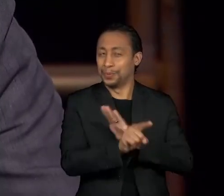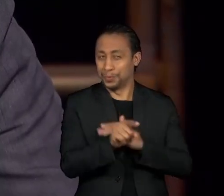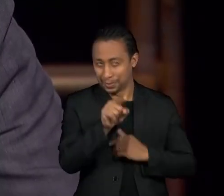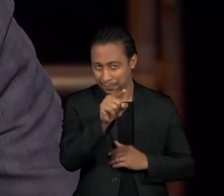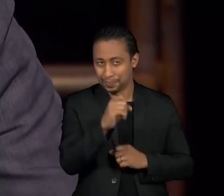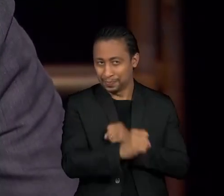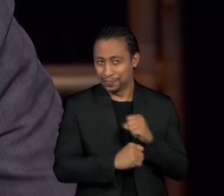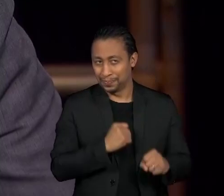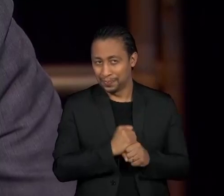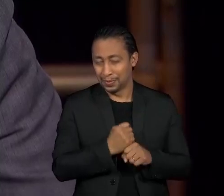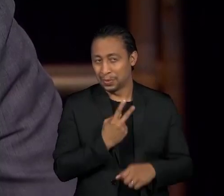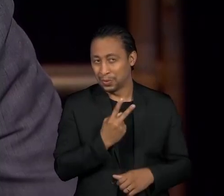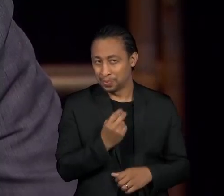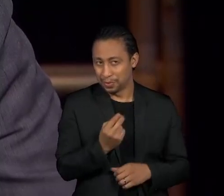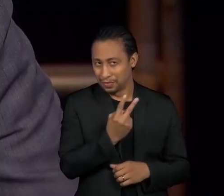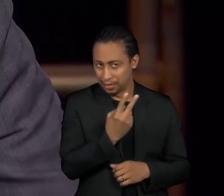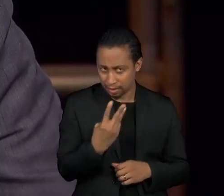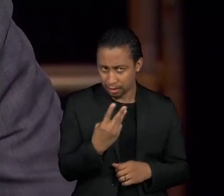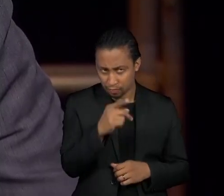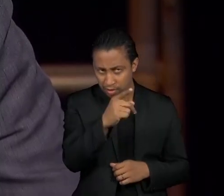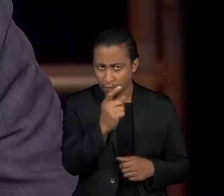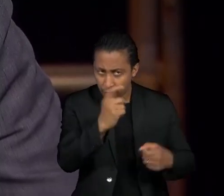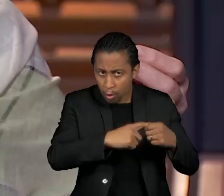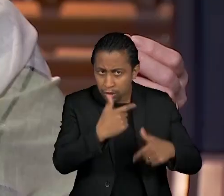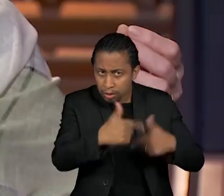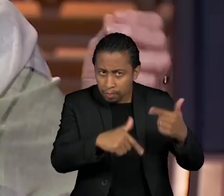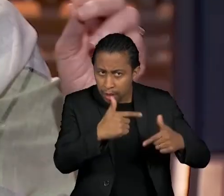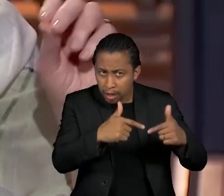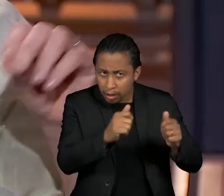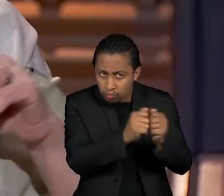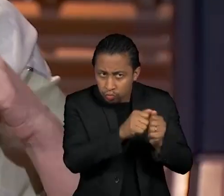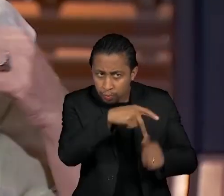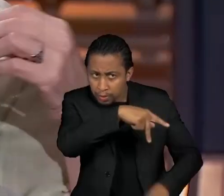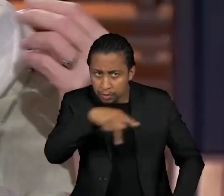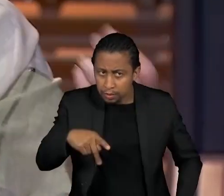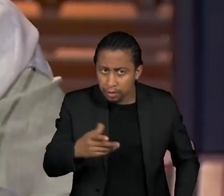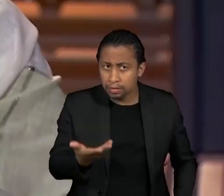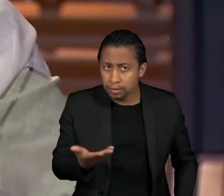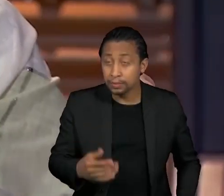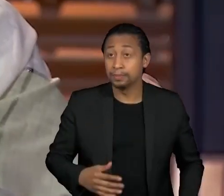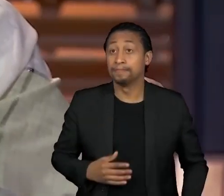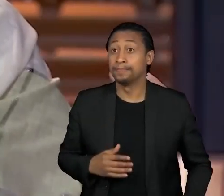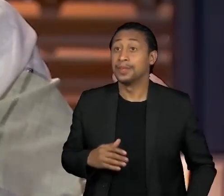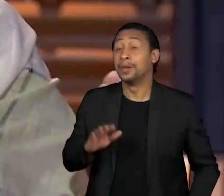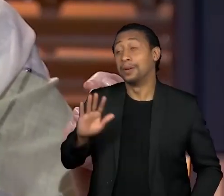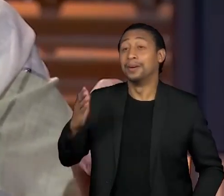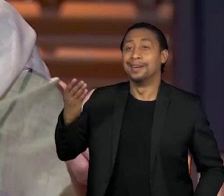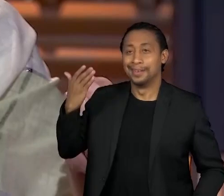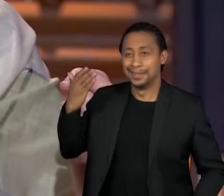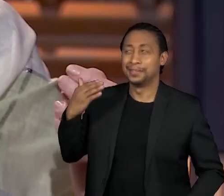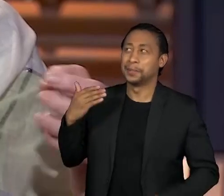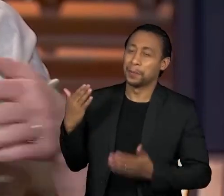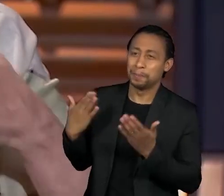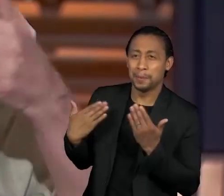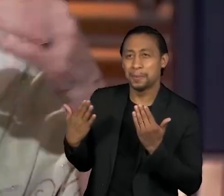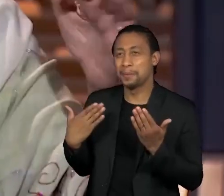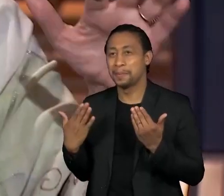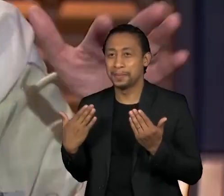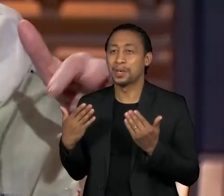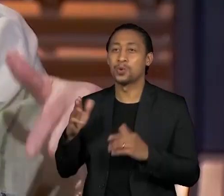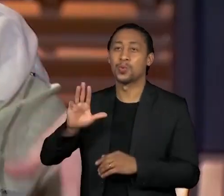2023 volta ao Palácio do Planalto às vezes que a gente conversou o Lula e eu